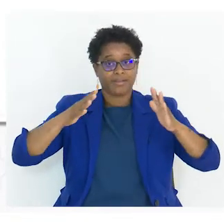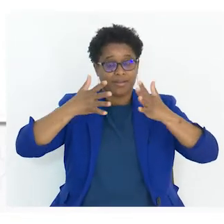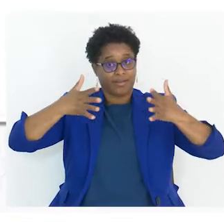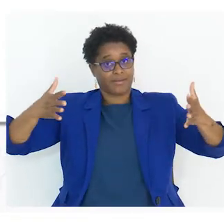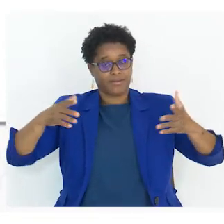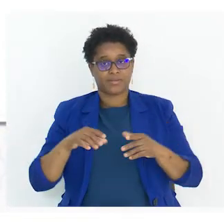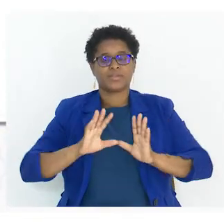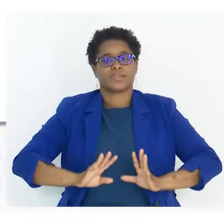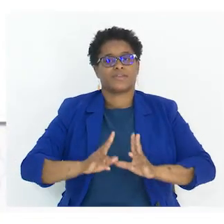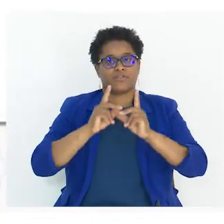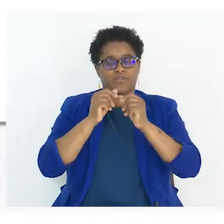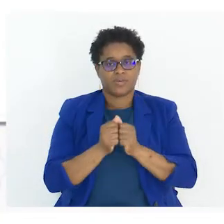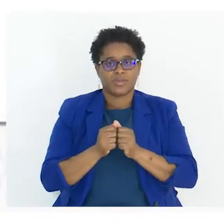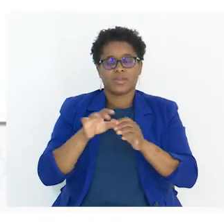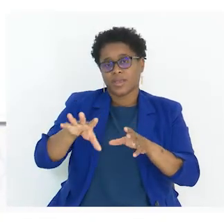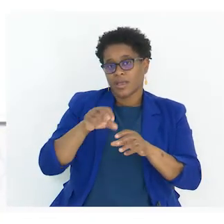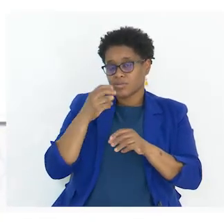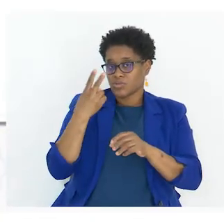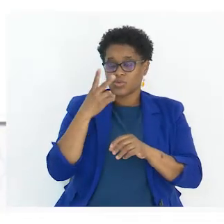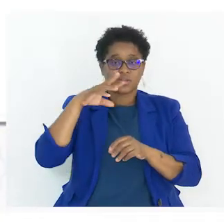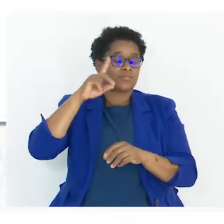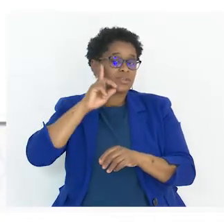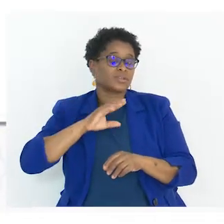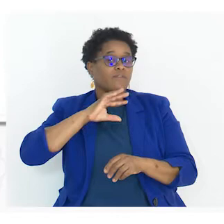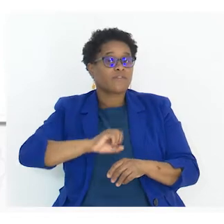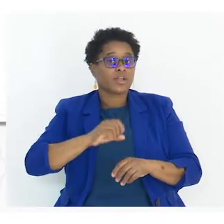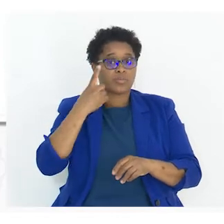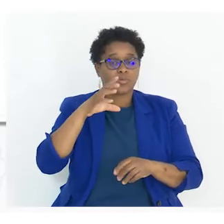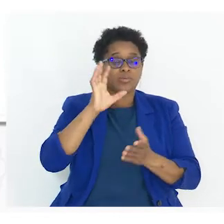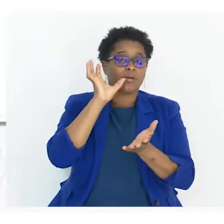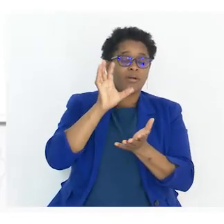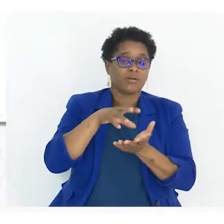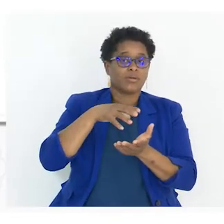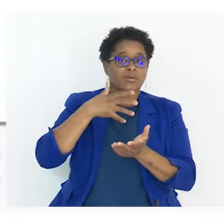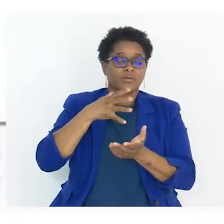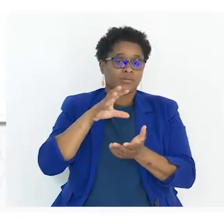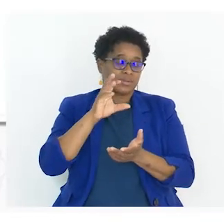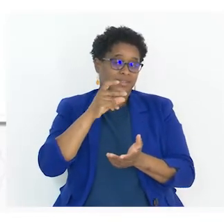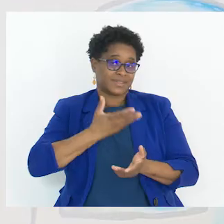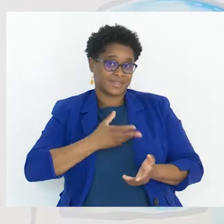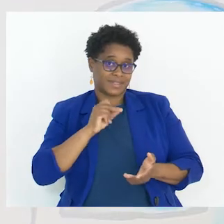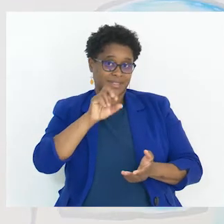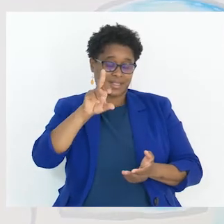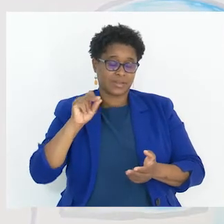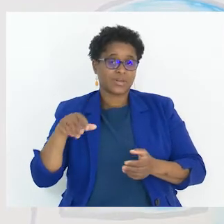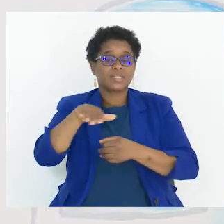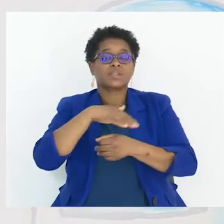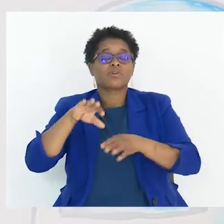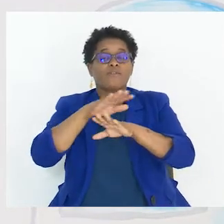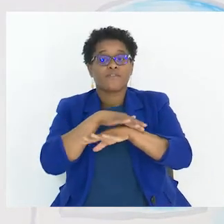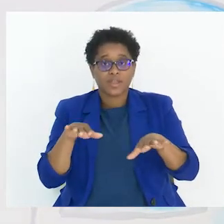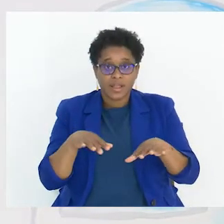de 2 filhas por um dragão. E a situação final, liberdade das princesas. Vocês vão